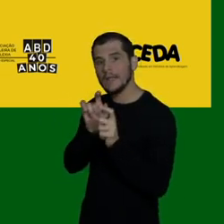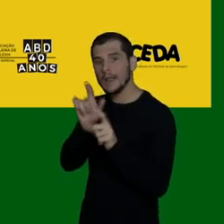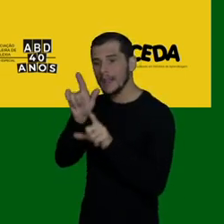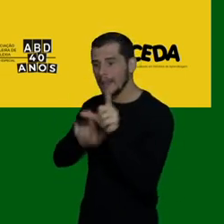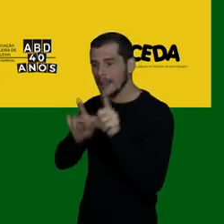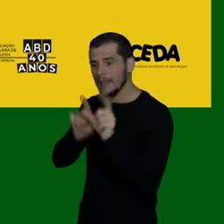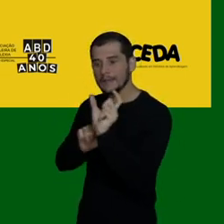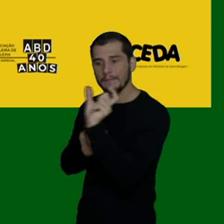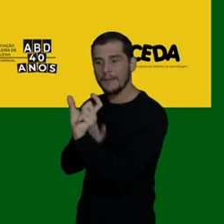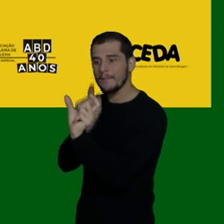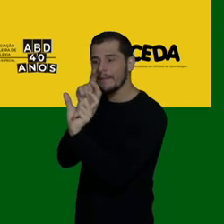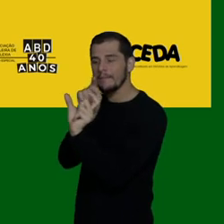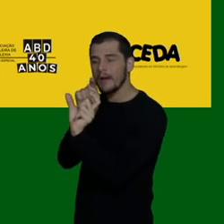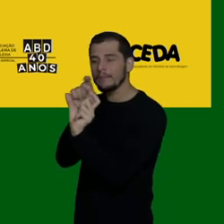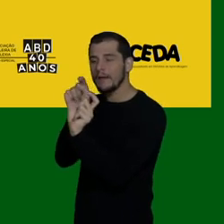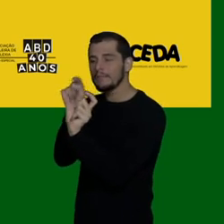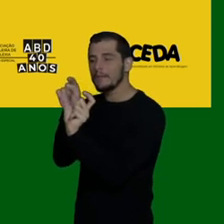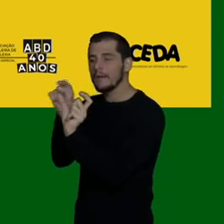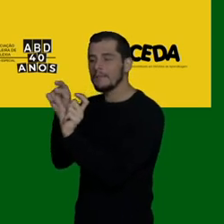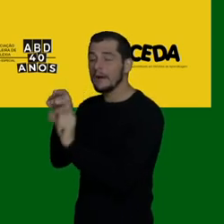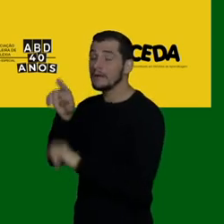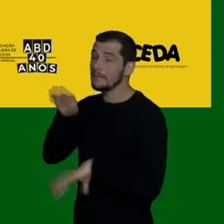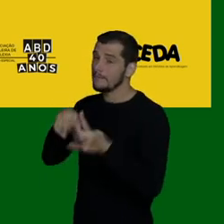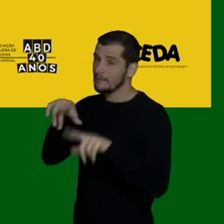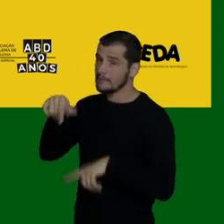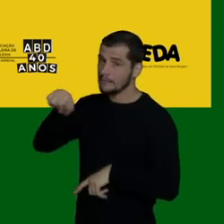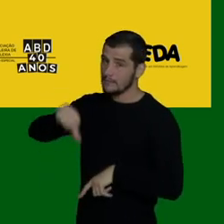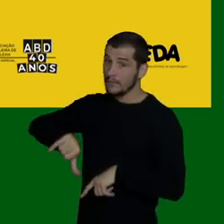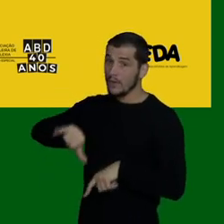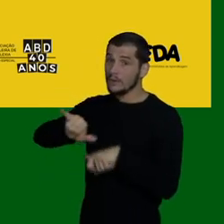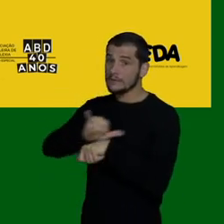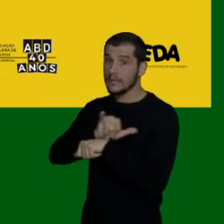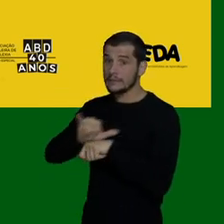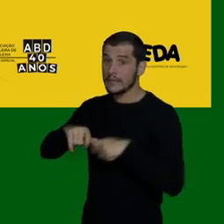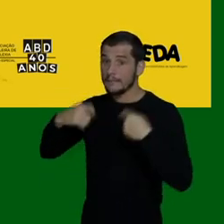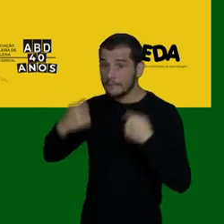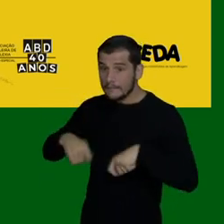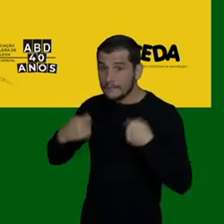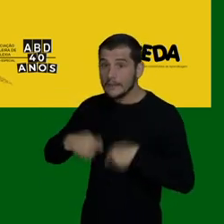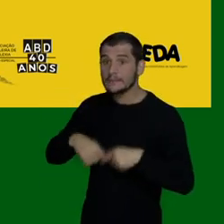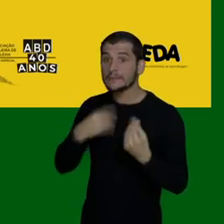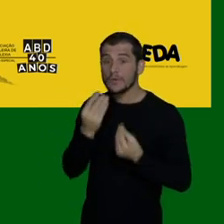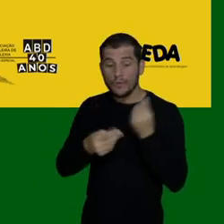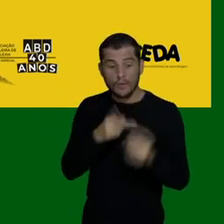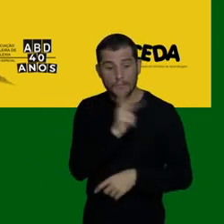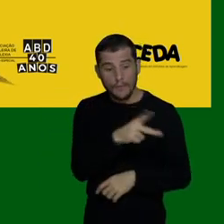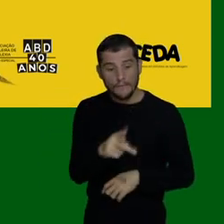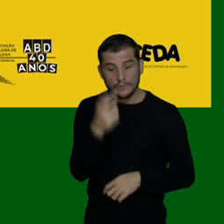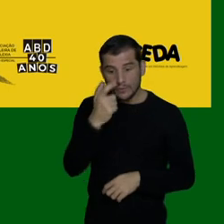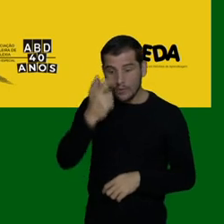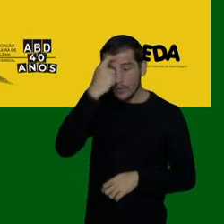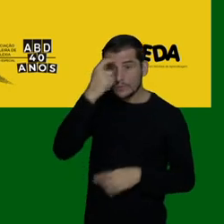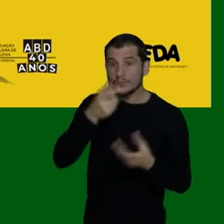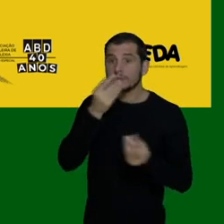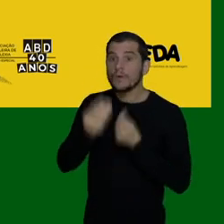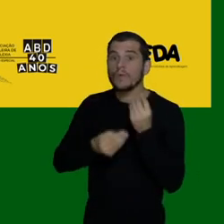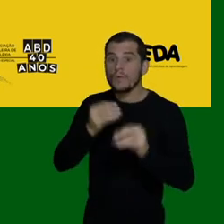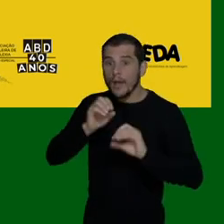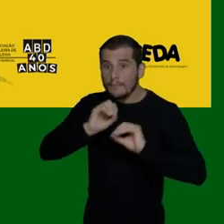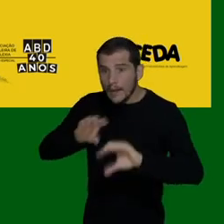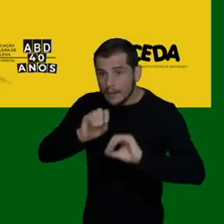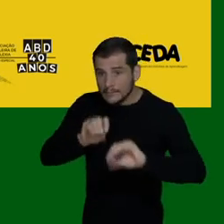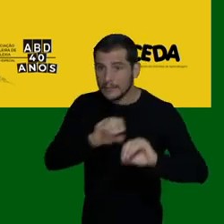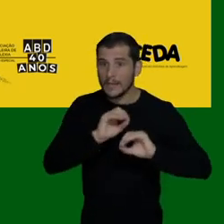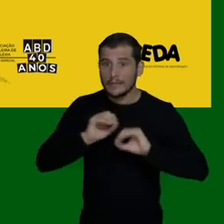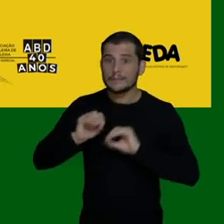né então assim a importância da capacitação dos professores que bom que tem muita gente aqui né Isso